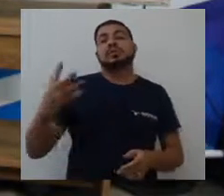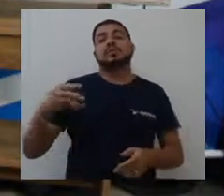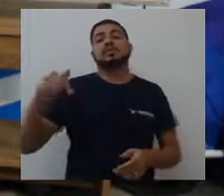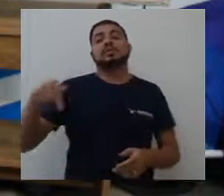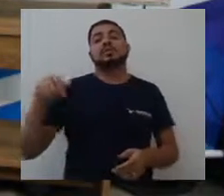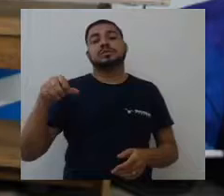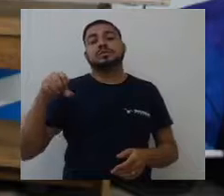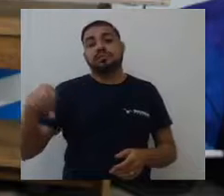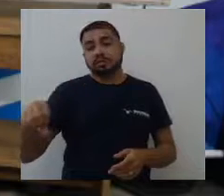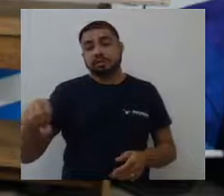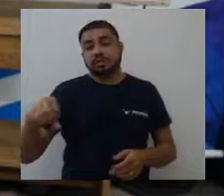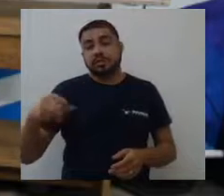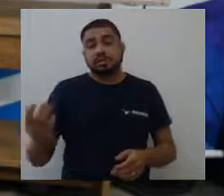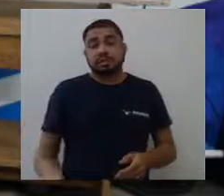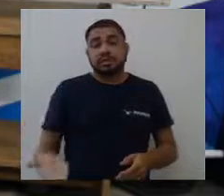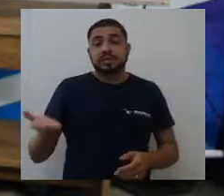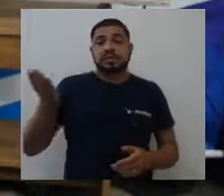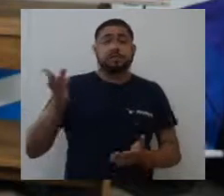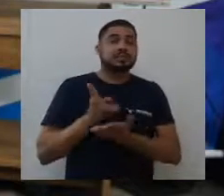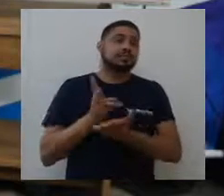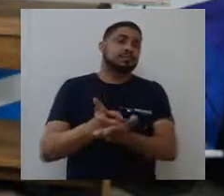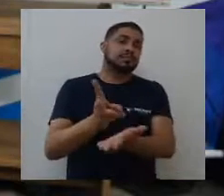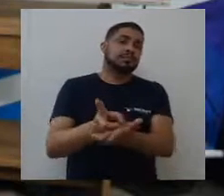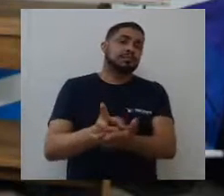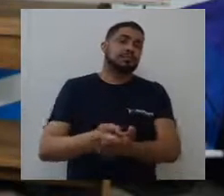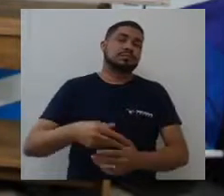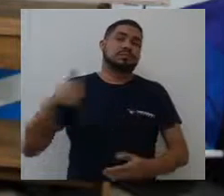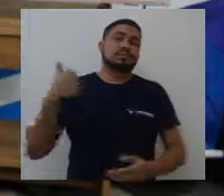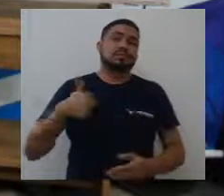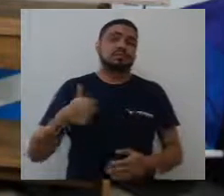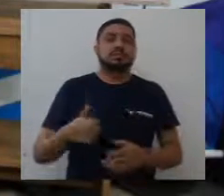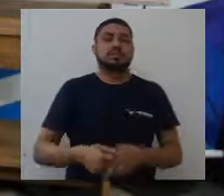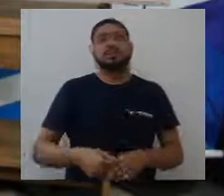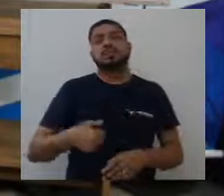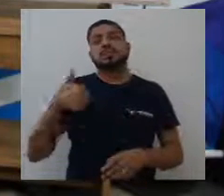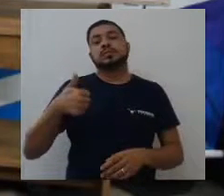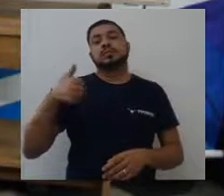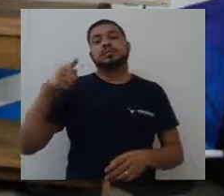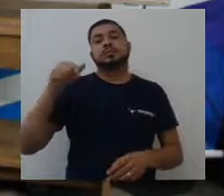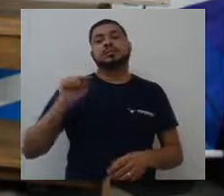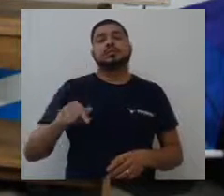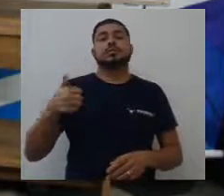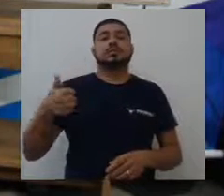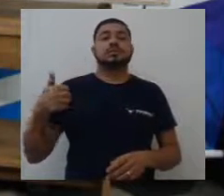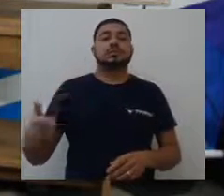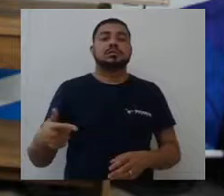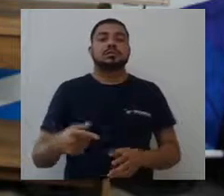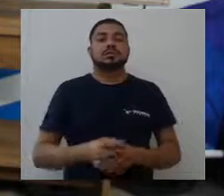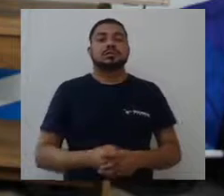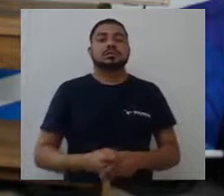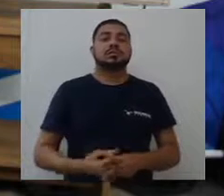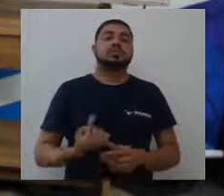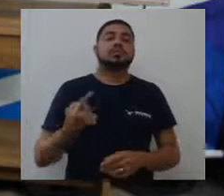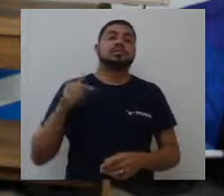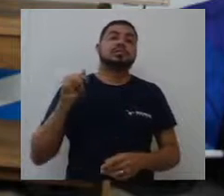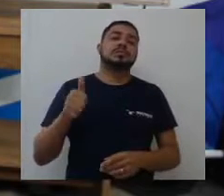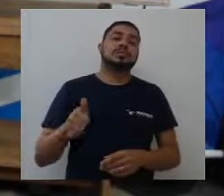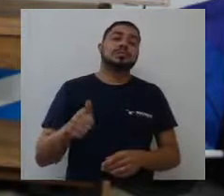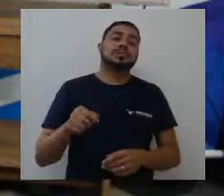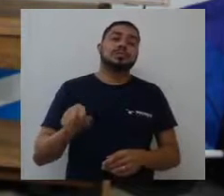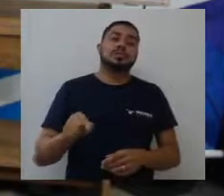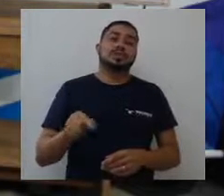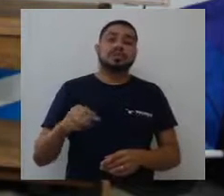4,79. Aumentos sucessivos, o primeiro de 1,12, como está aqui, e o segundo de 1,09.